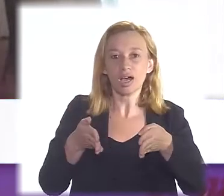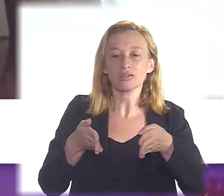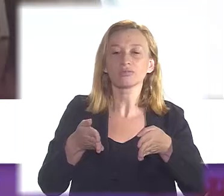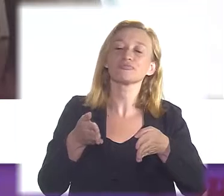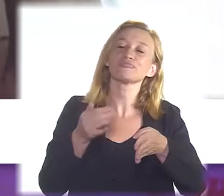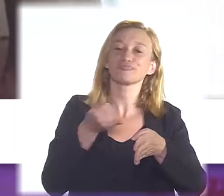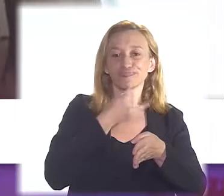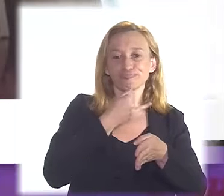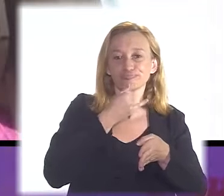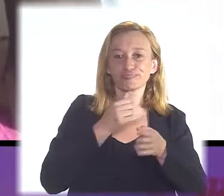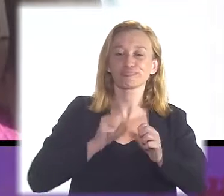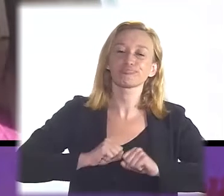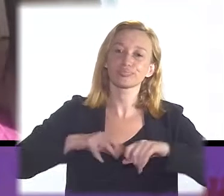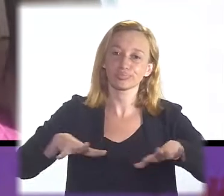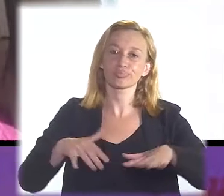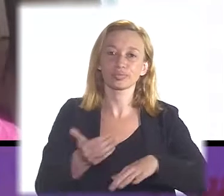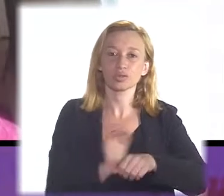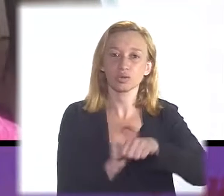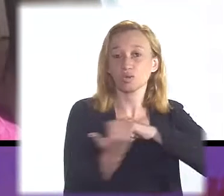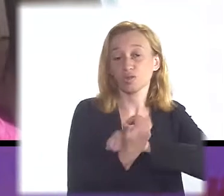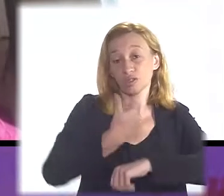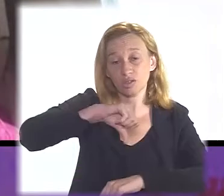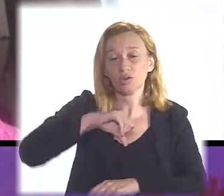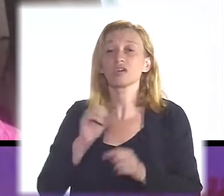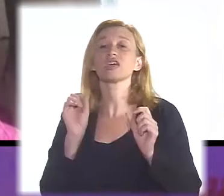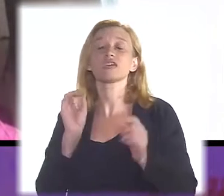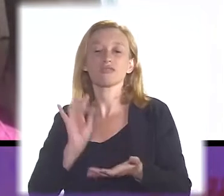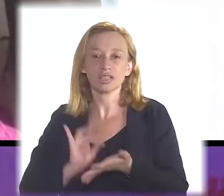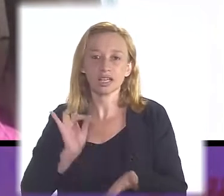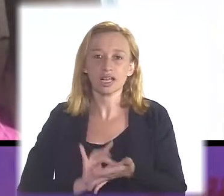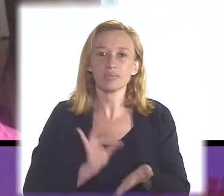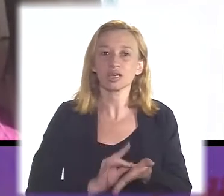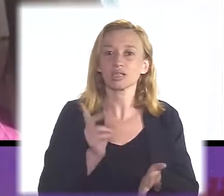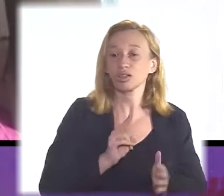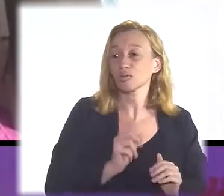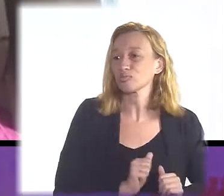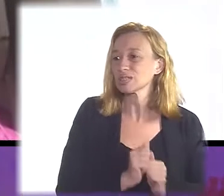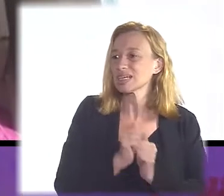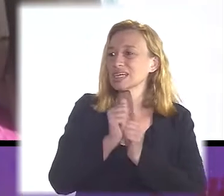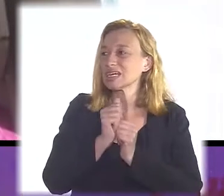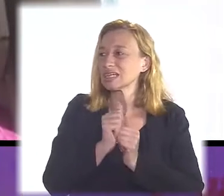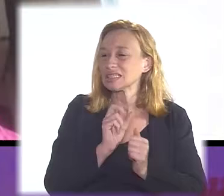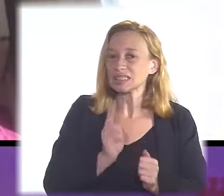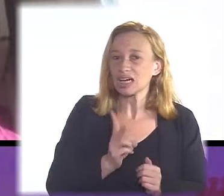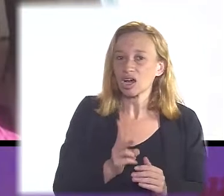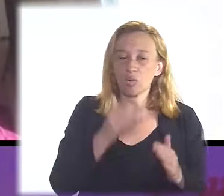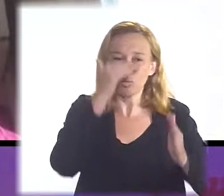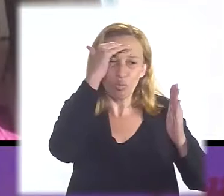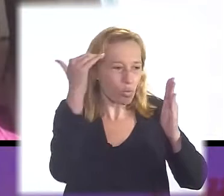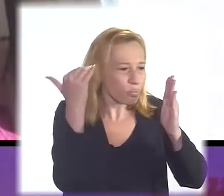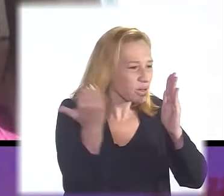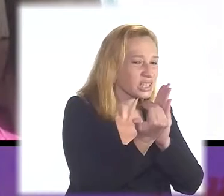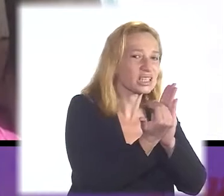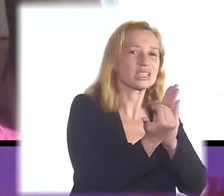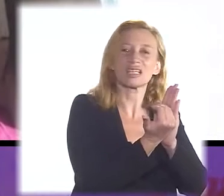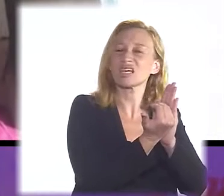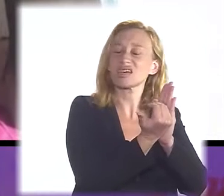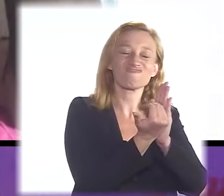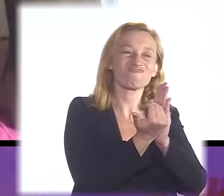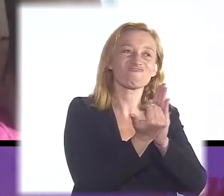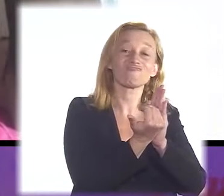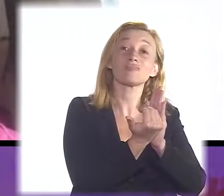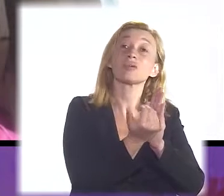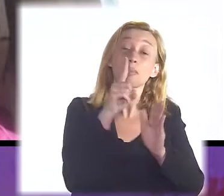da pandemia da Covid-19. E realmente não seguir protocolos, não seguir as chamadas regras de ouro,